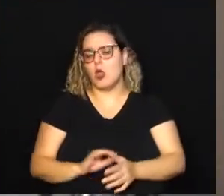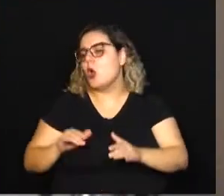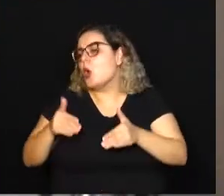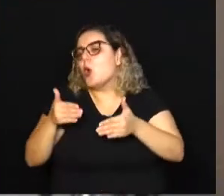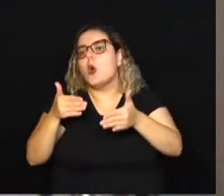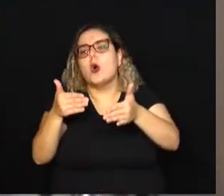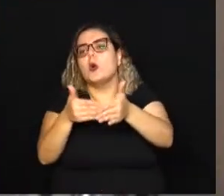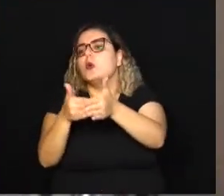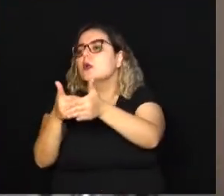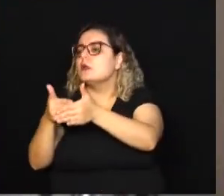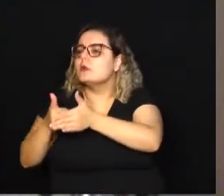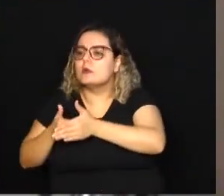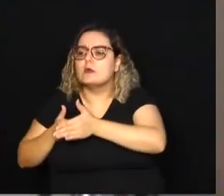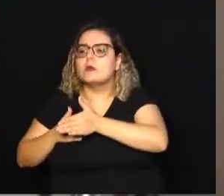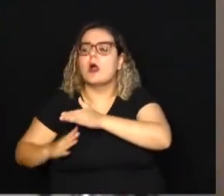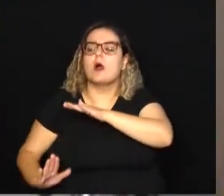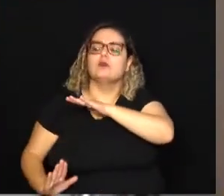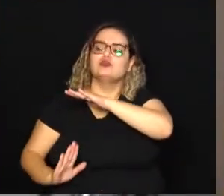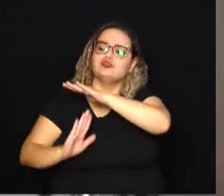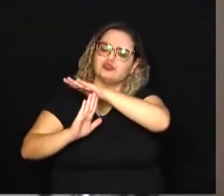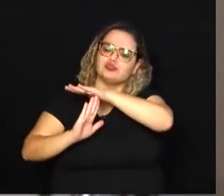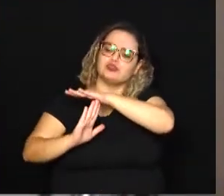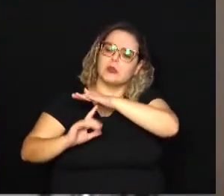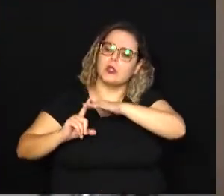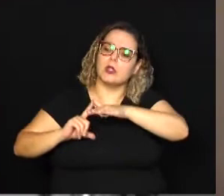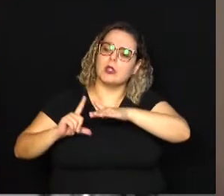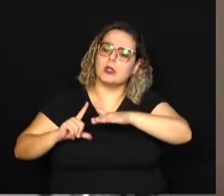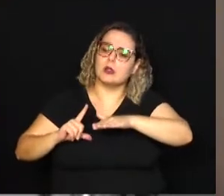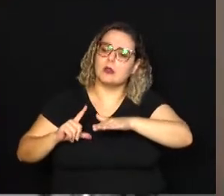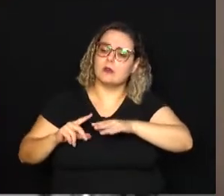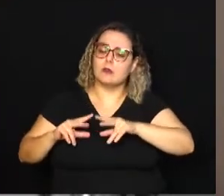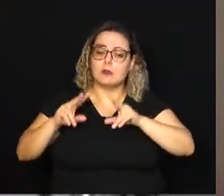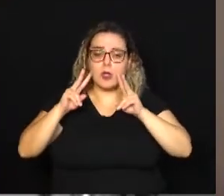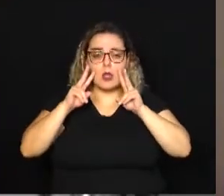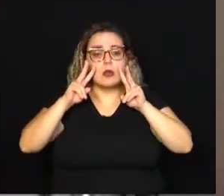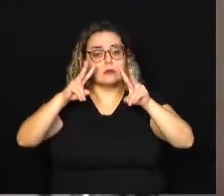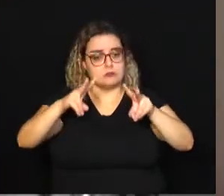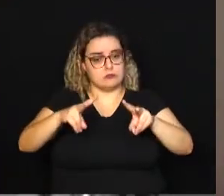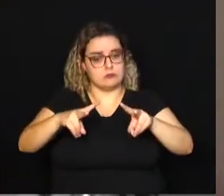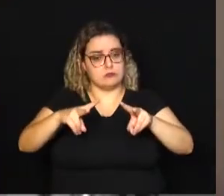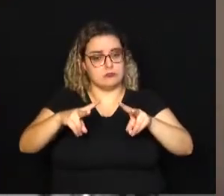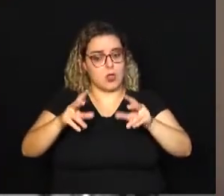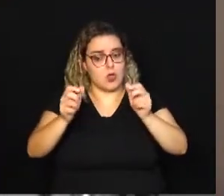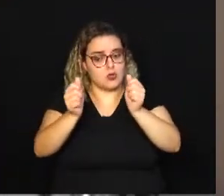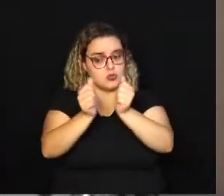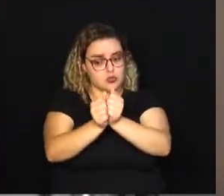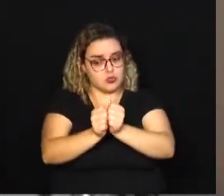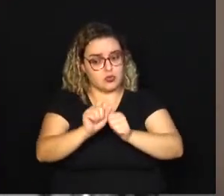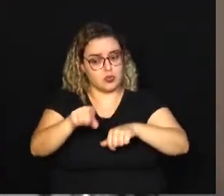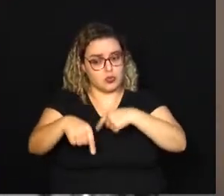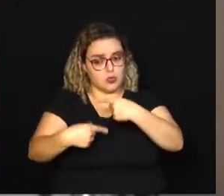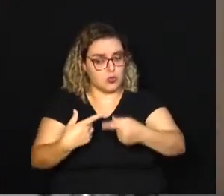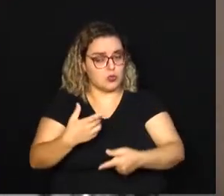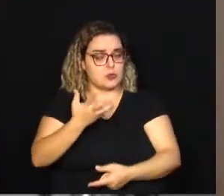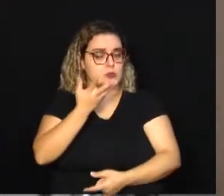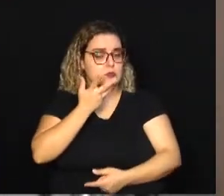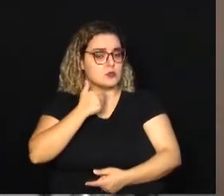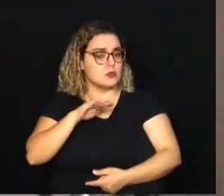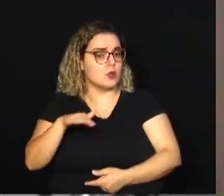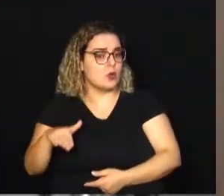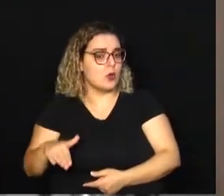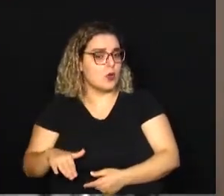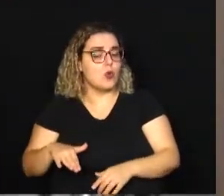barreiras, que obstáculos ela tem para ela poder assistir aula junto com as outras crianças. Que obstáculo ela tem